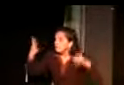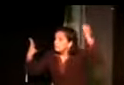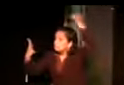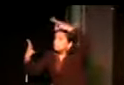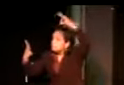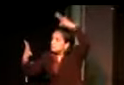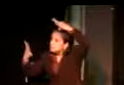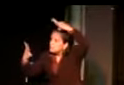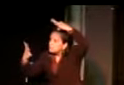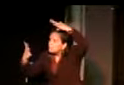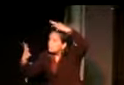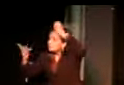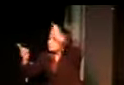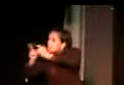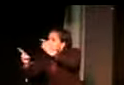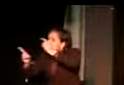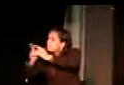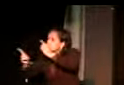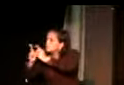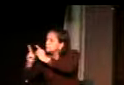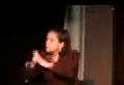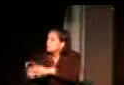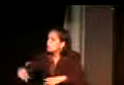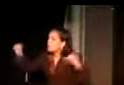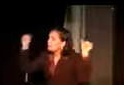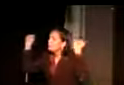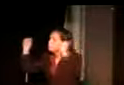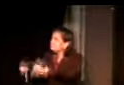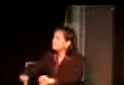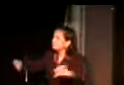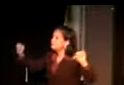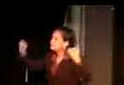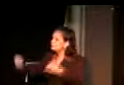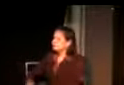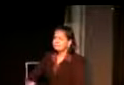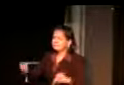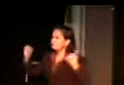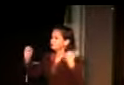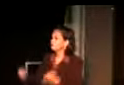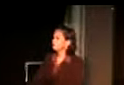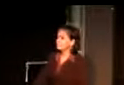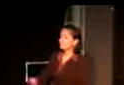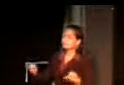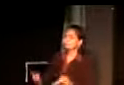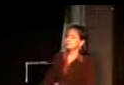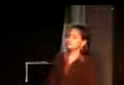de Deus para que ele veja quanto o quanto ele é miserável